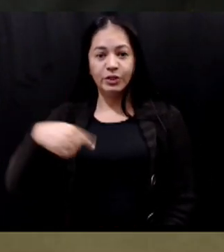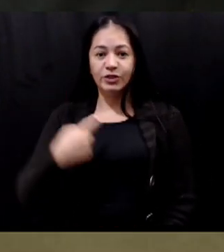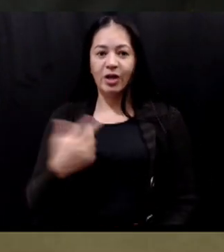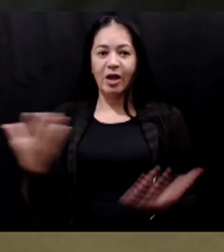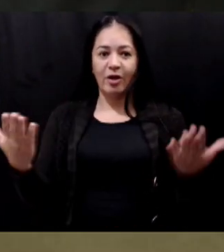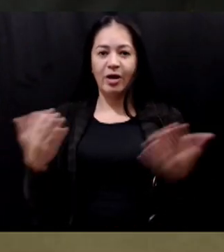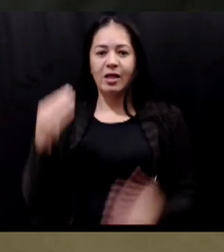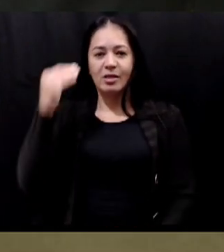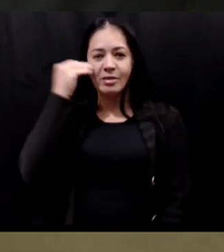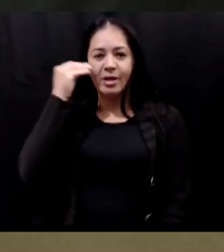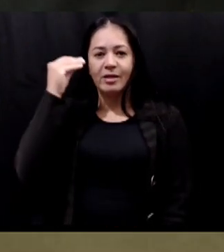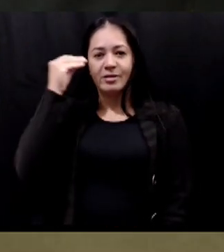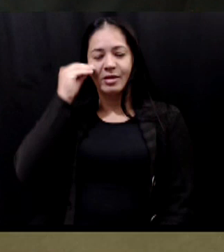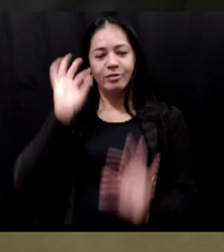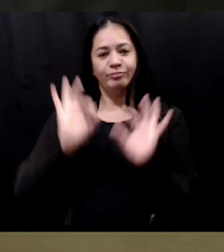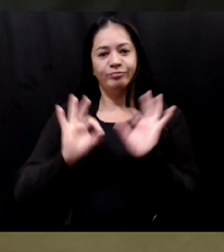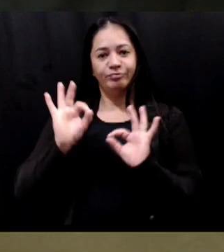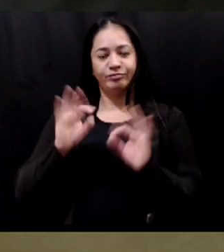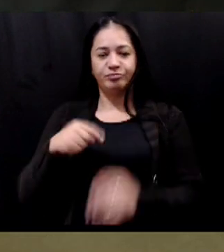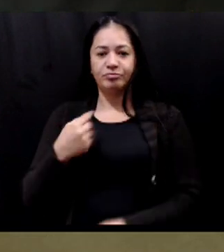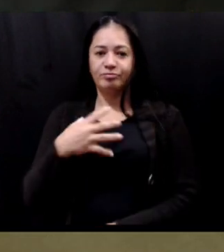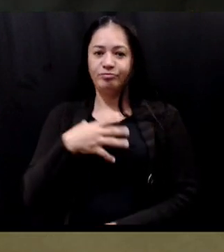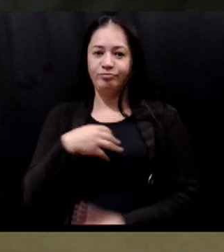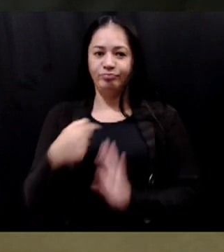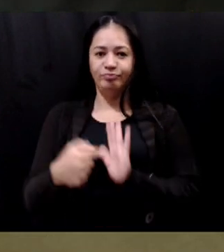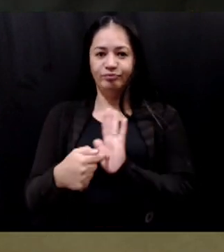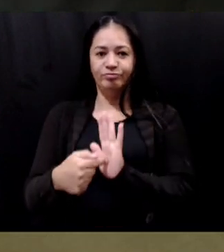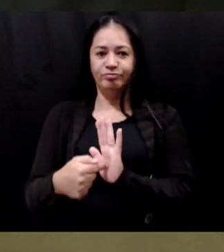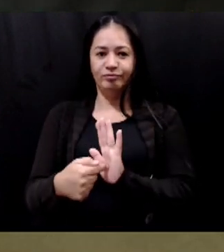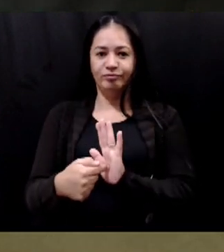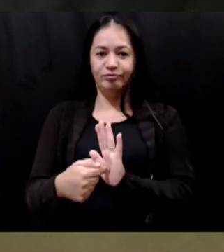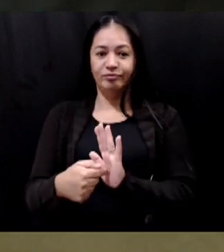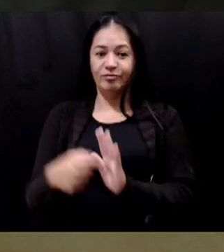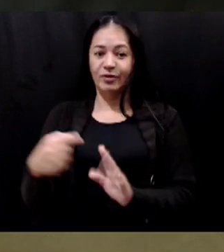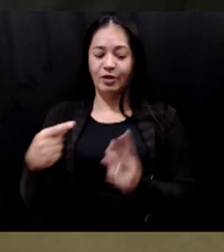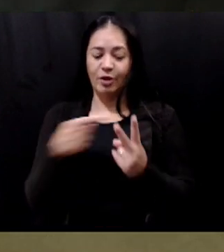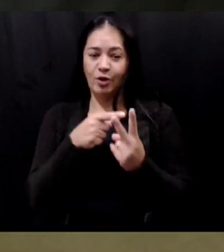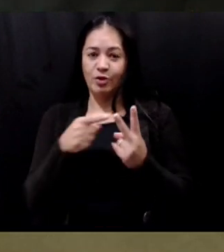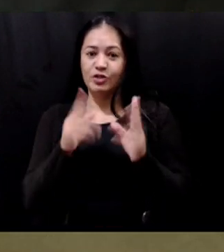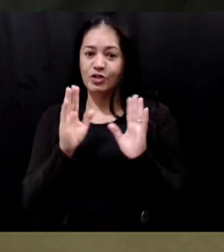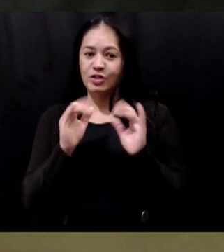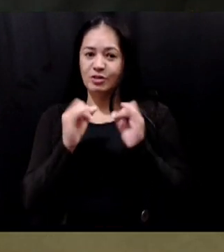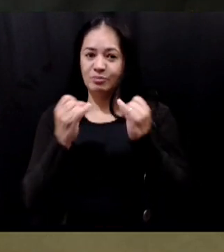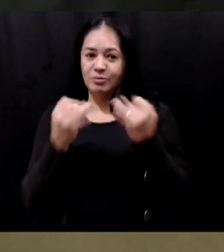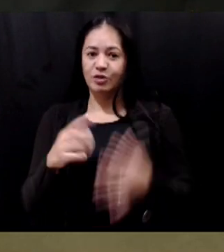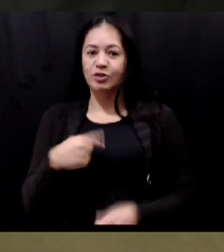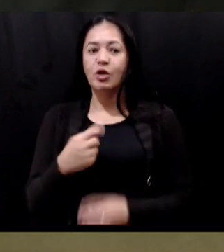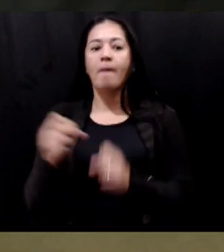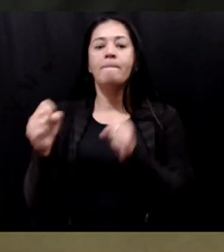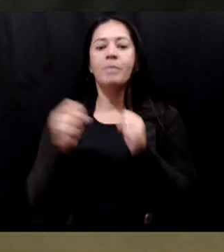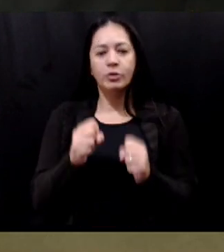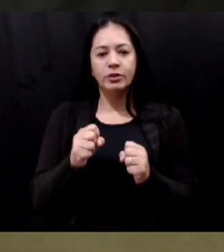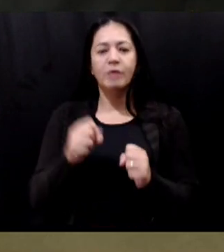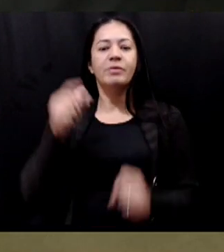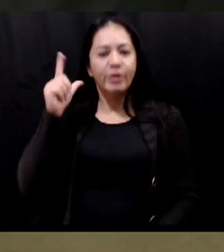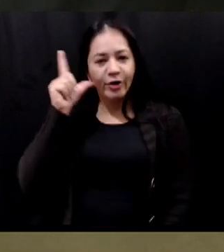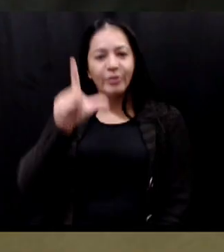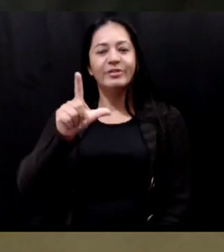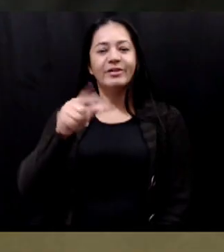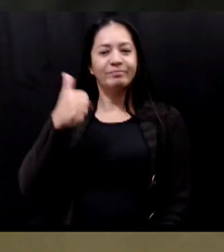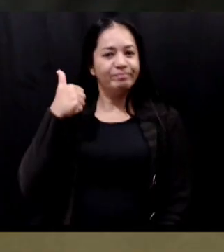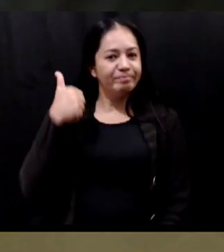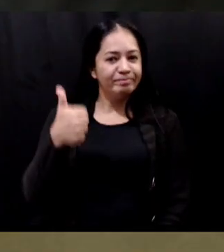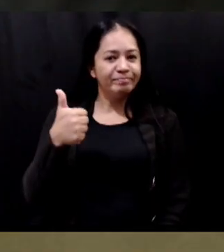nosso comportamento e, né, como disse o Rafael, a gente pode e a gente consegue, tá bom? E olha, falando